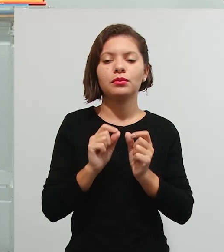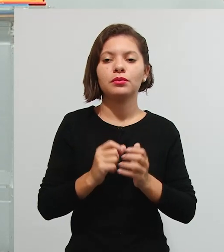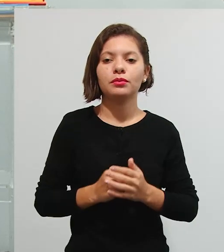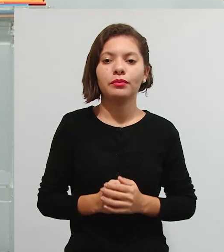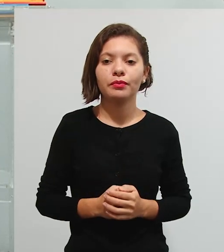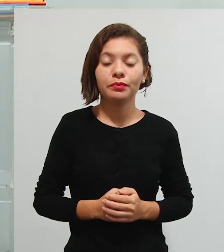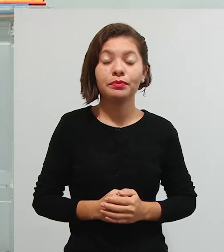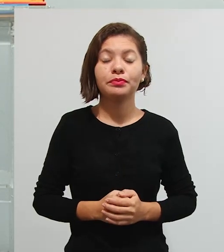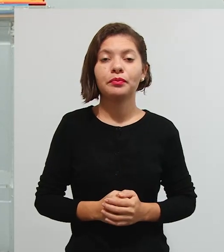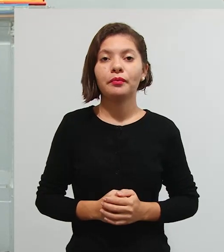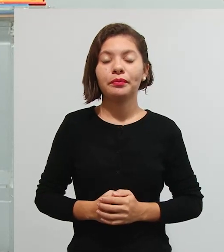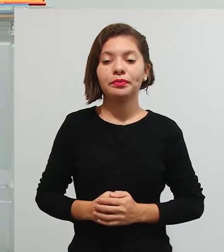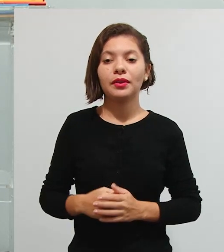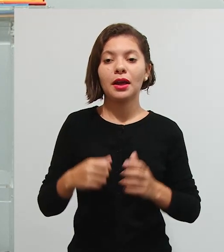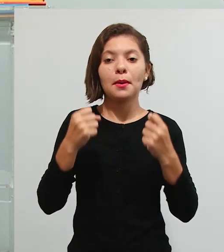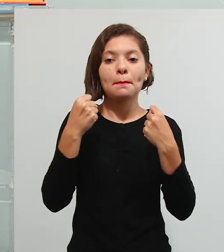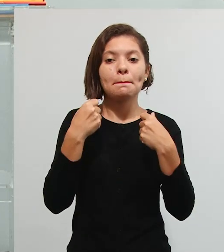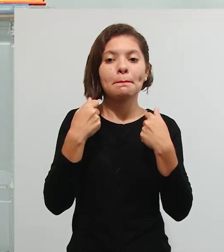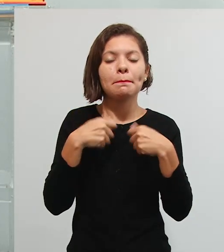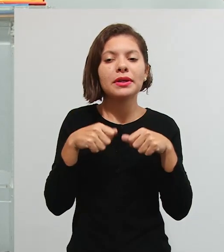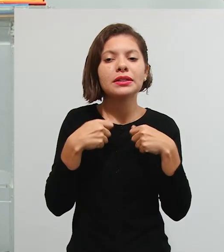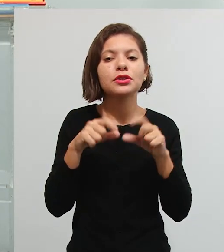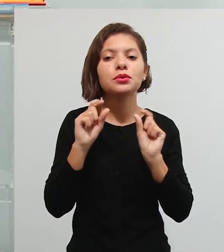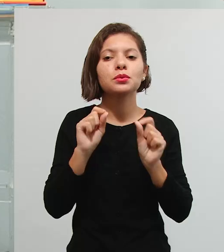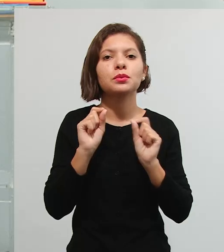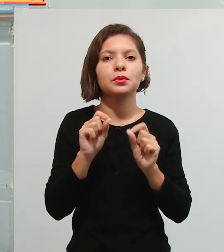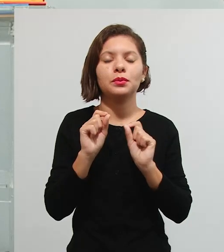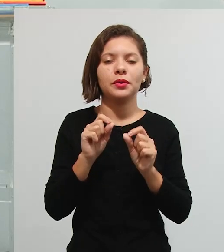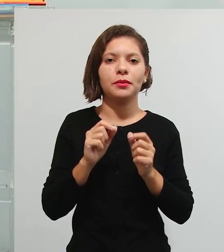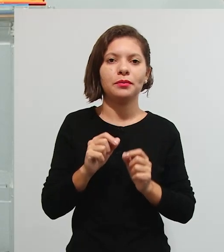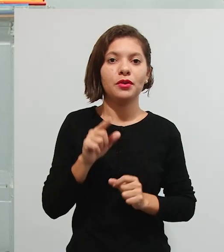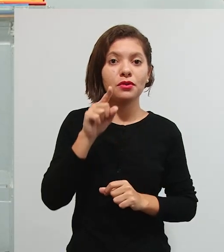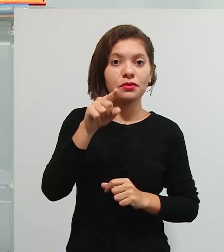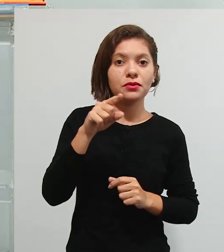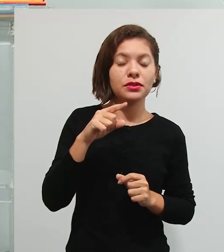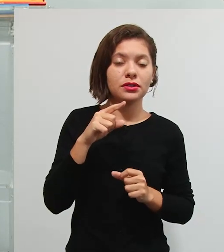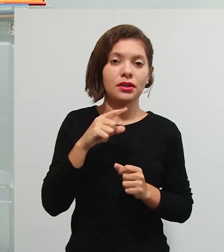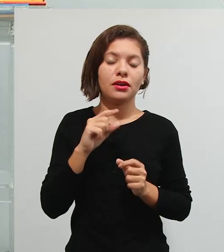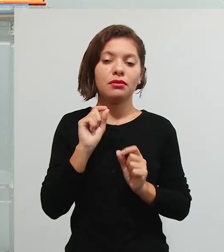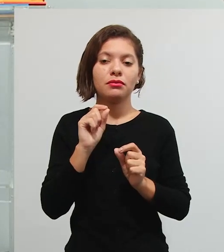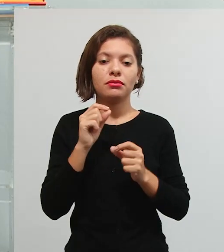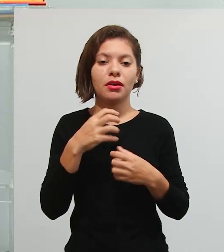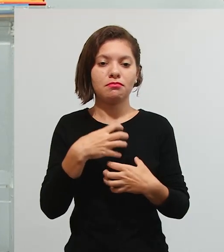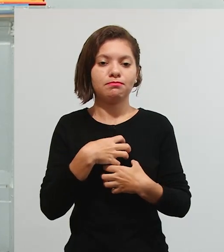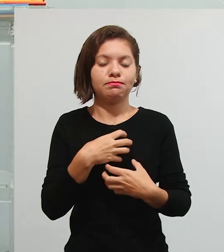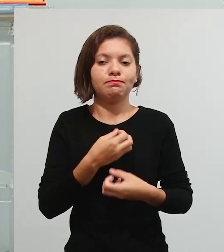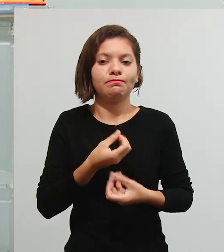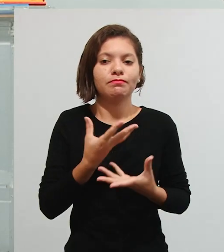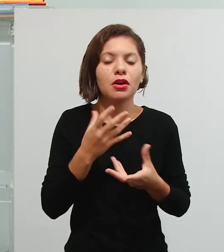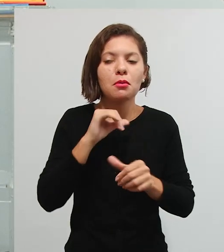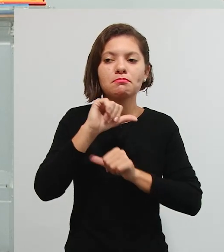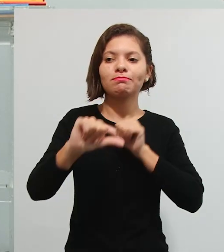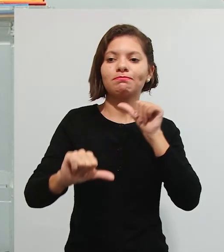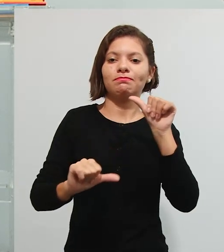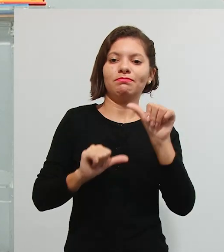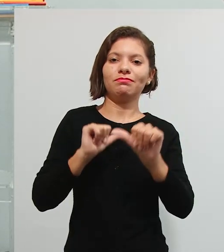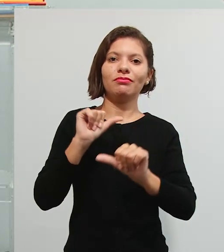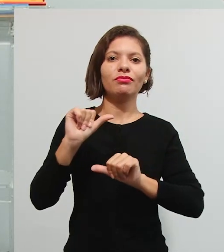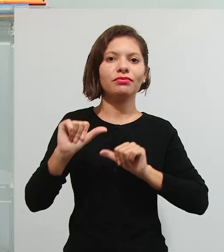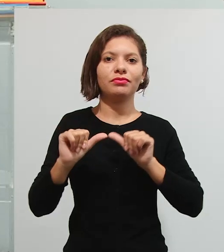intenções pedagógicas, que é o projeto de intervenção. O projeto de intervenção é o mesmo que o projeto de pesquisa? Sim e